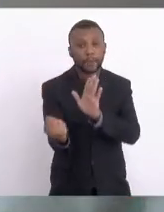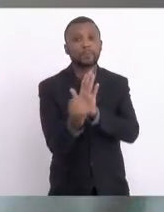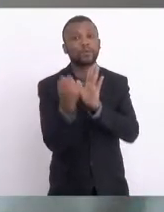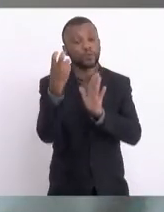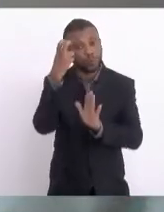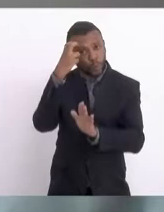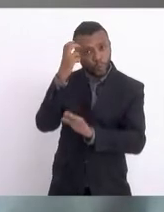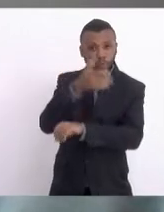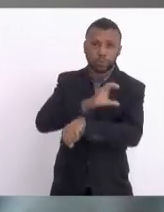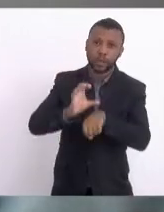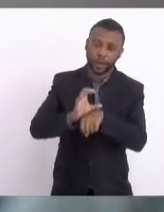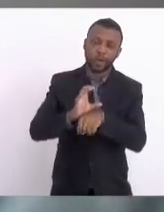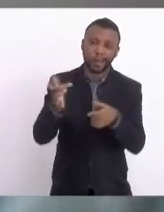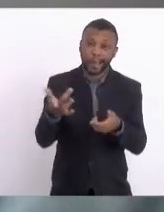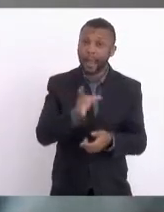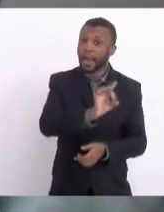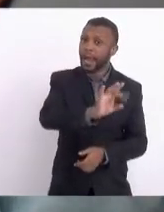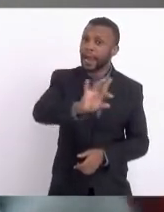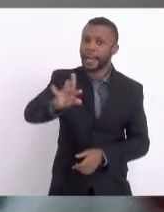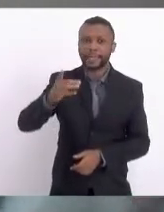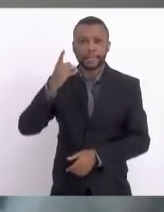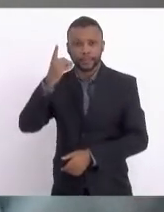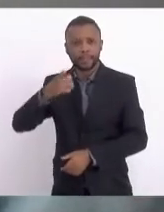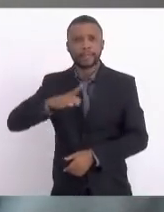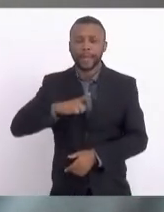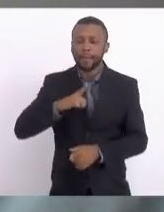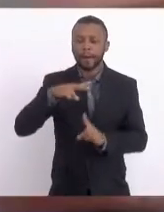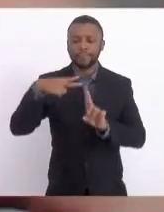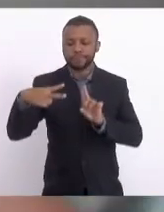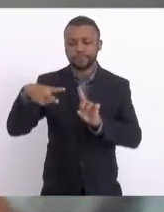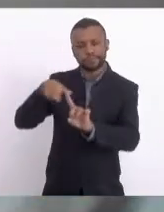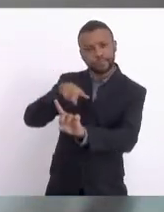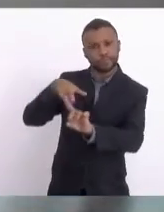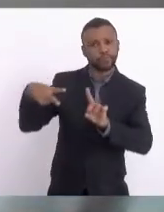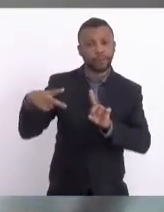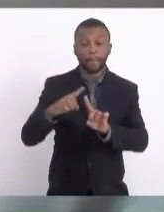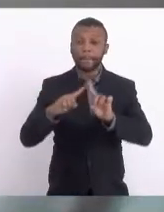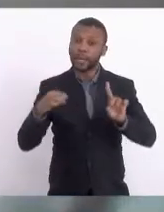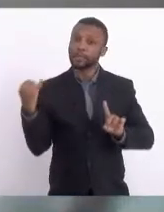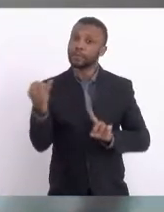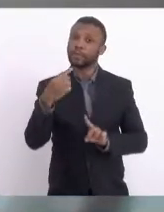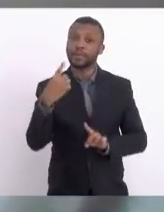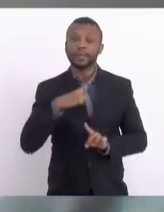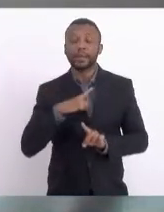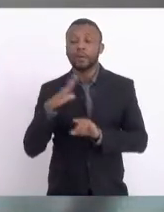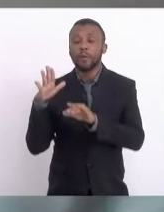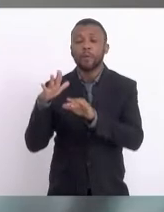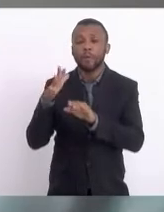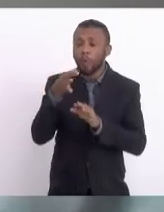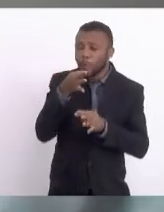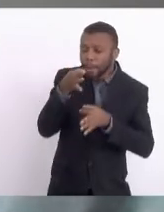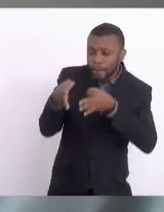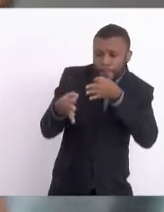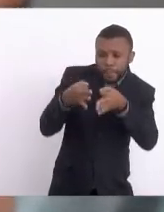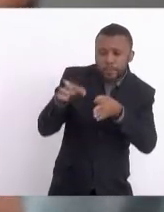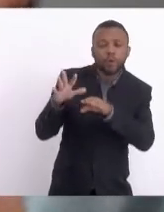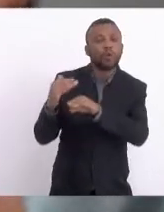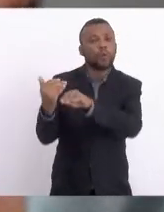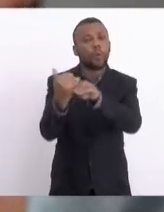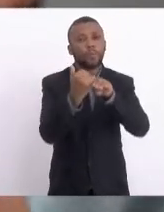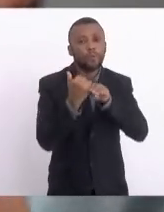não tenha uma visão, mas acho que era importante a gente tentar construir um olhar comum sobre isso, sobre o papel do parlamento nesse sentido.